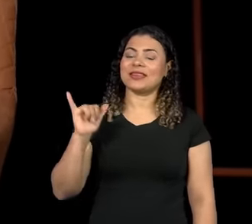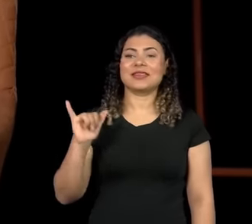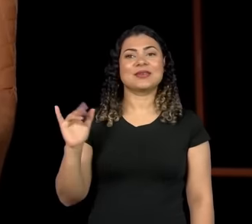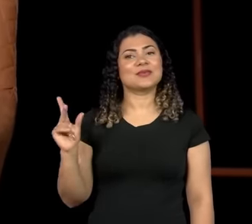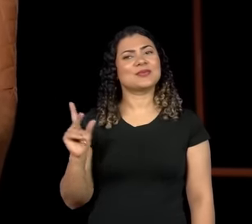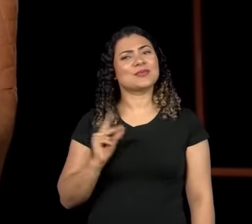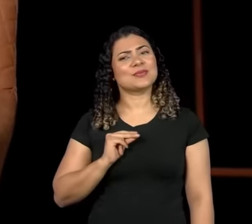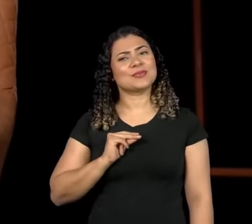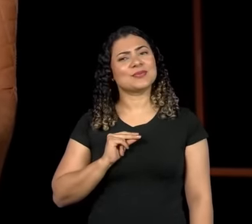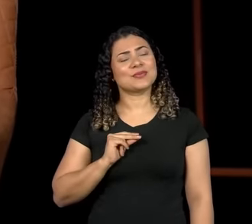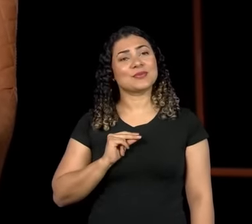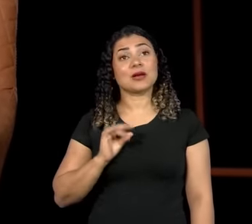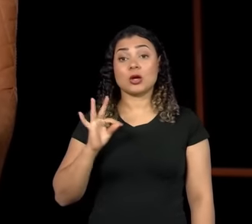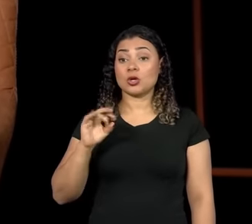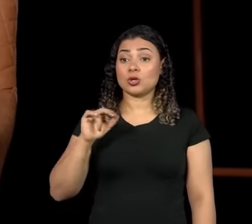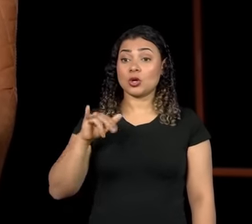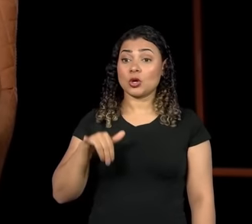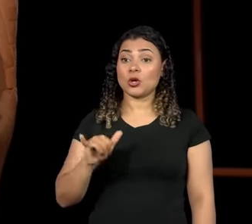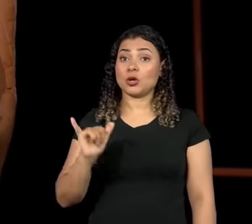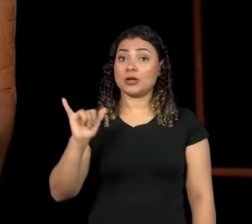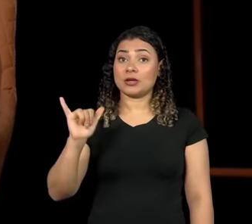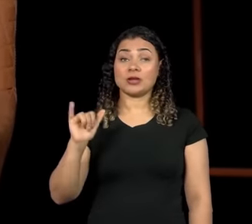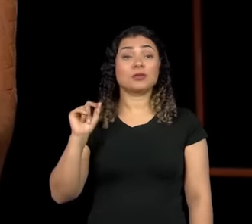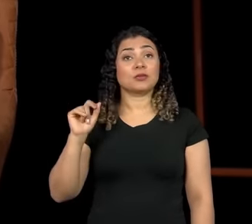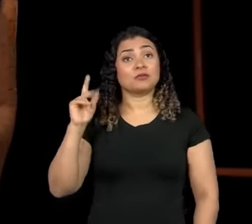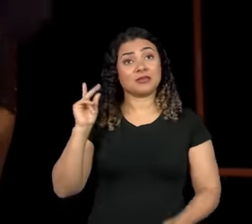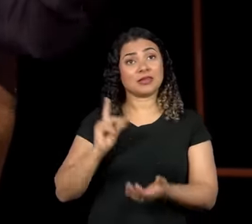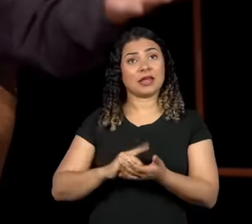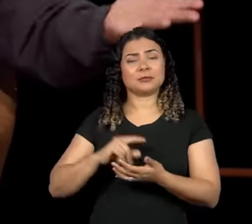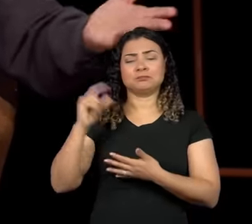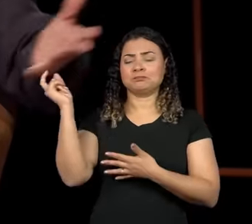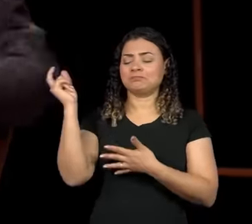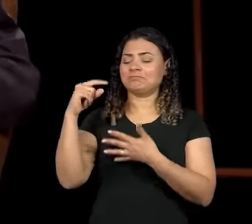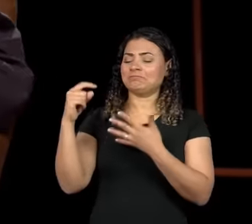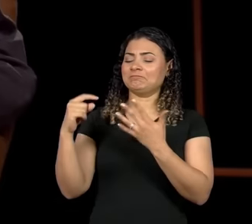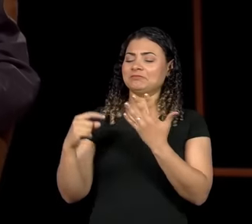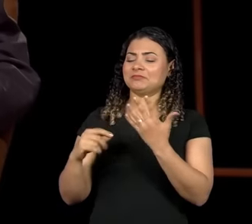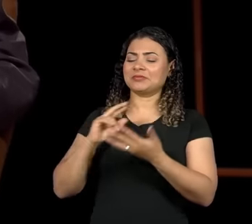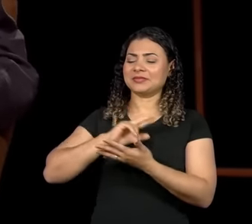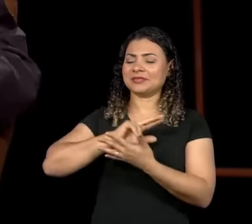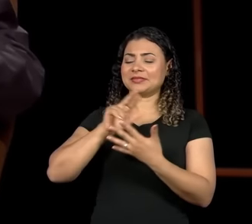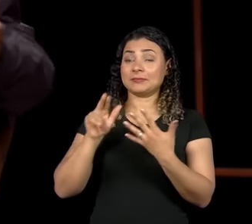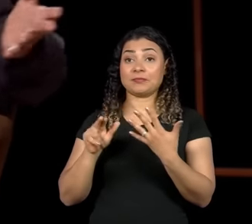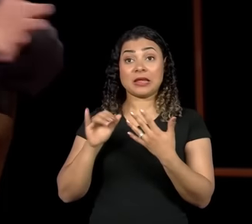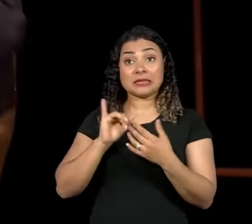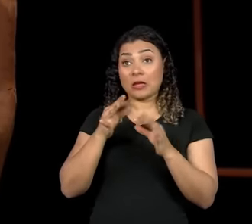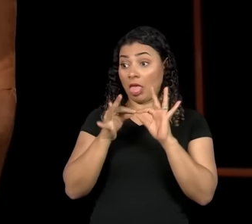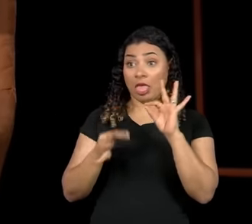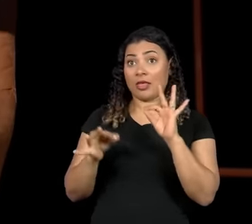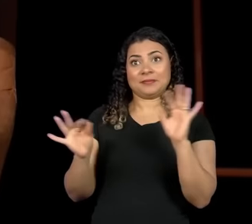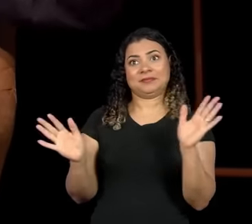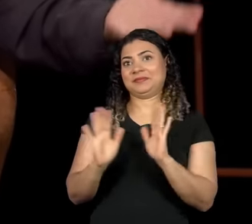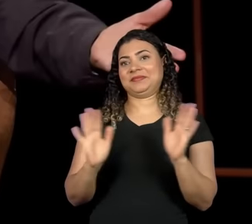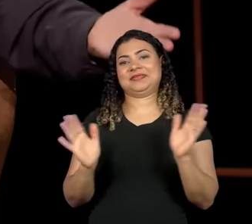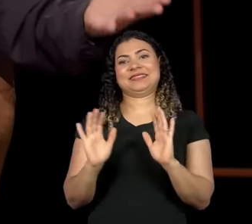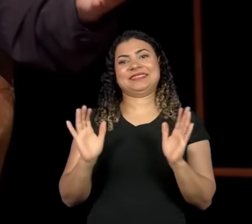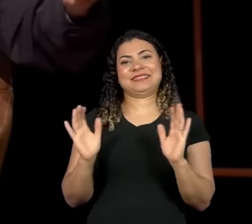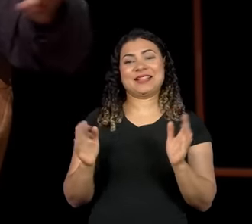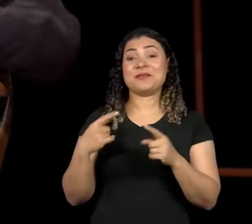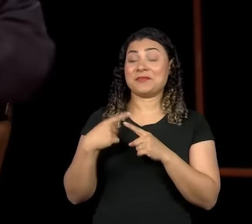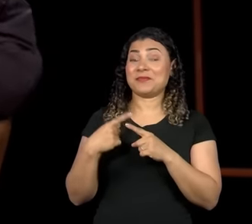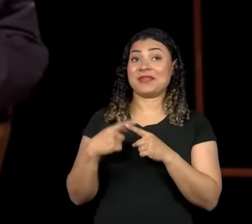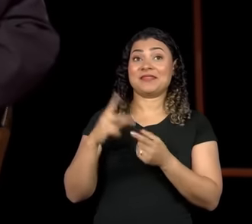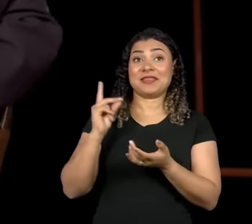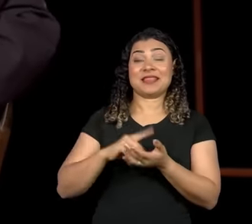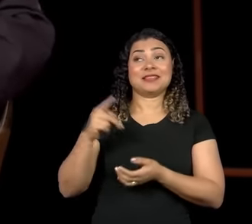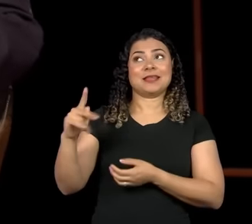Tony foi o, vamos dizer assim, entre tantas coisas, eu também ficar falando do Tony aqui, eu vou ficar também uns três